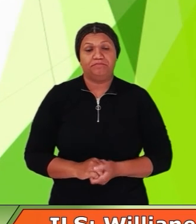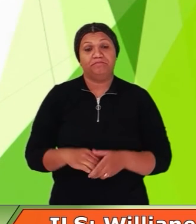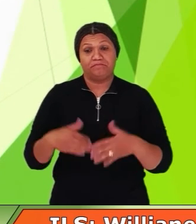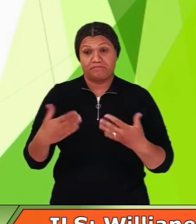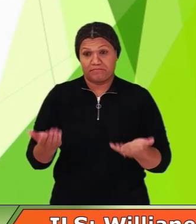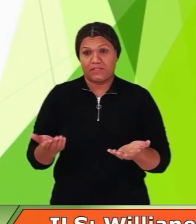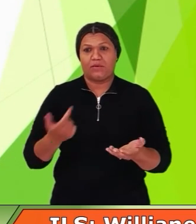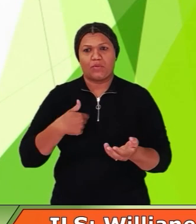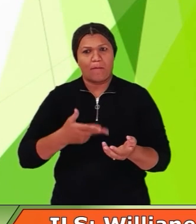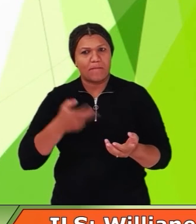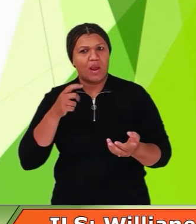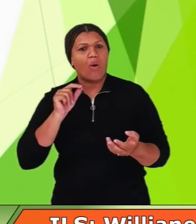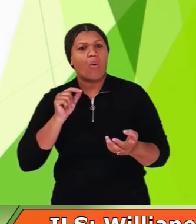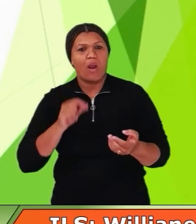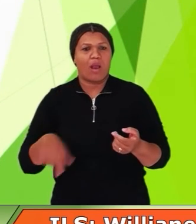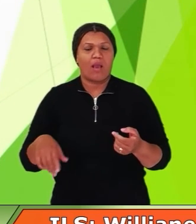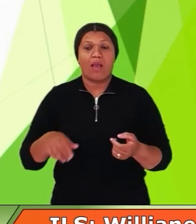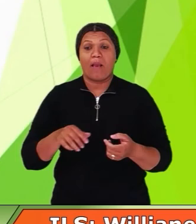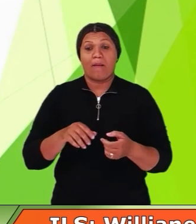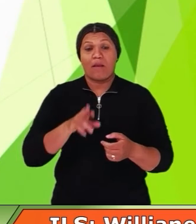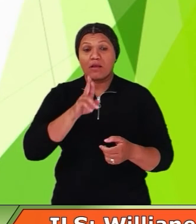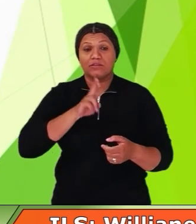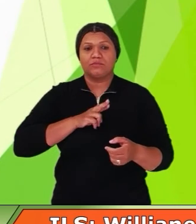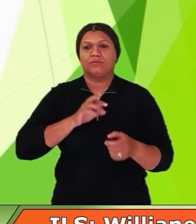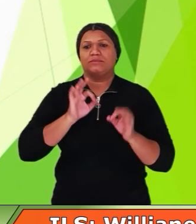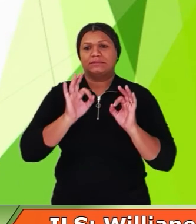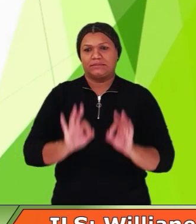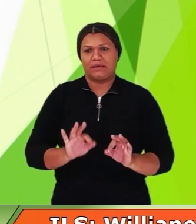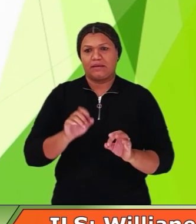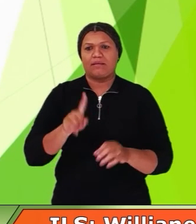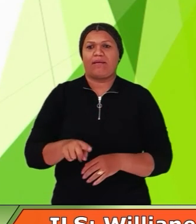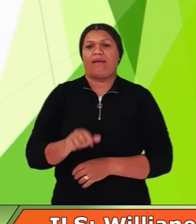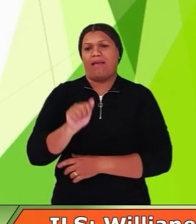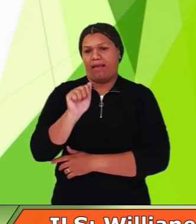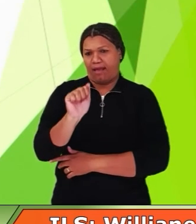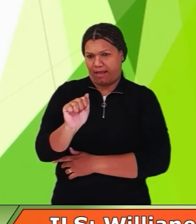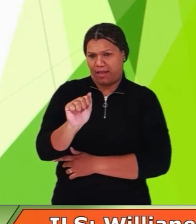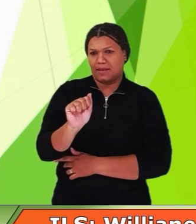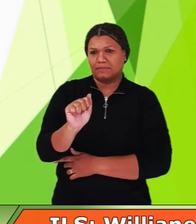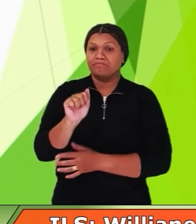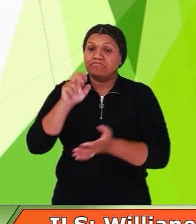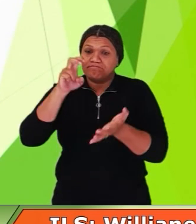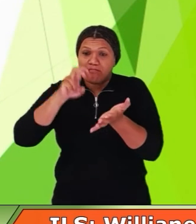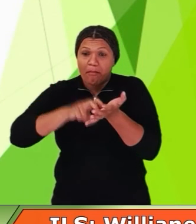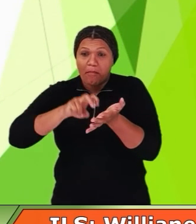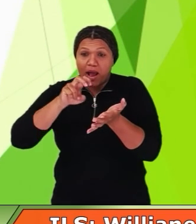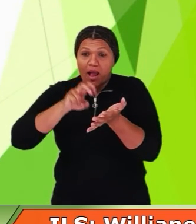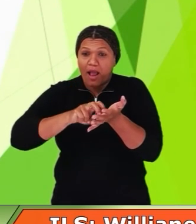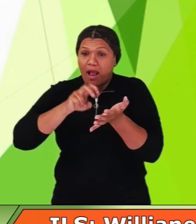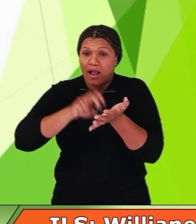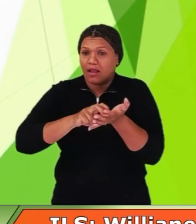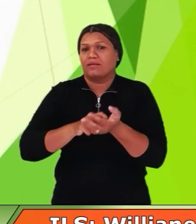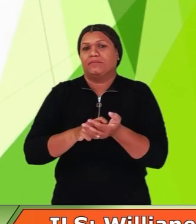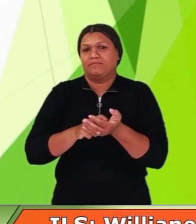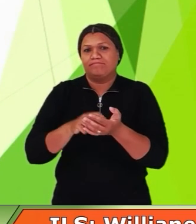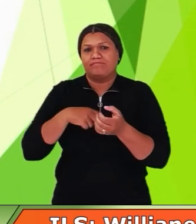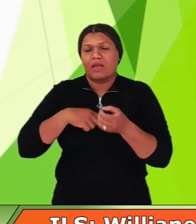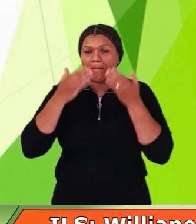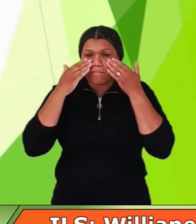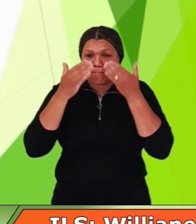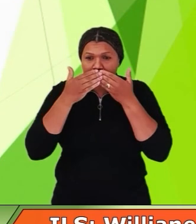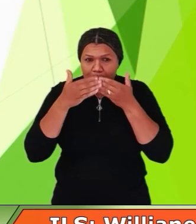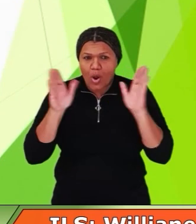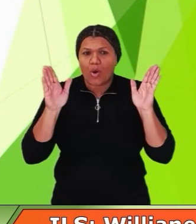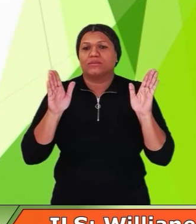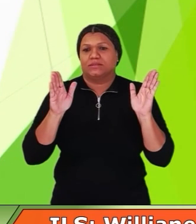então nós Já percebemos que a resposta correta é a letra A de manhã está explícito